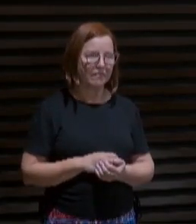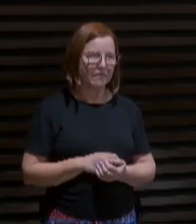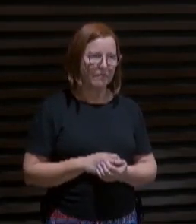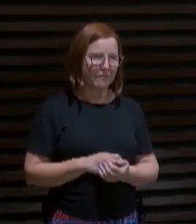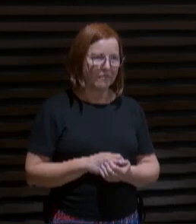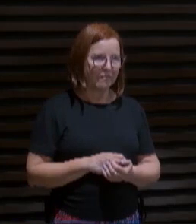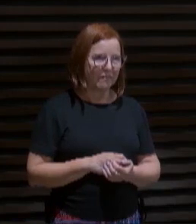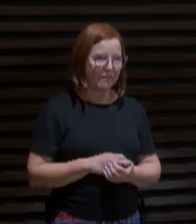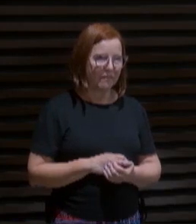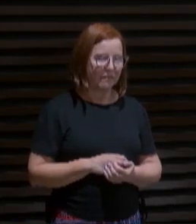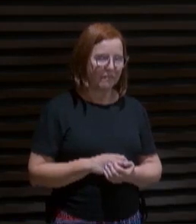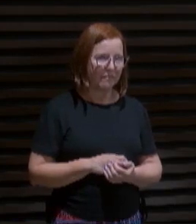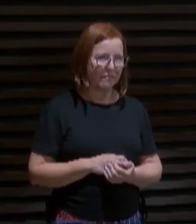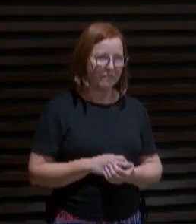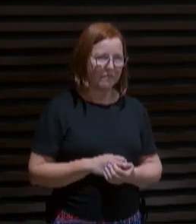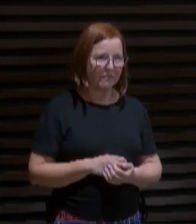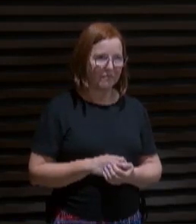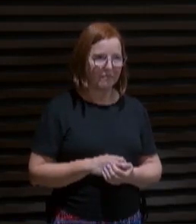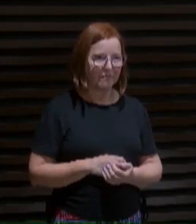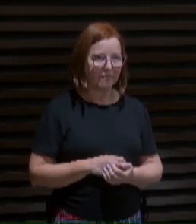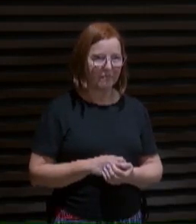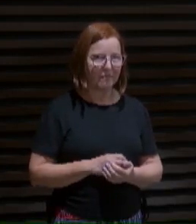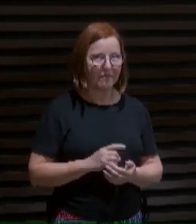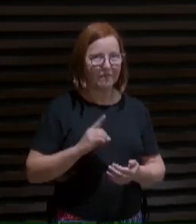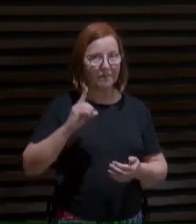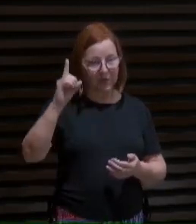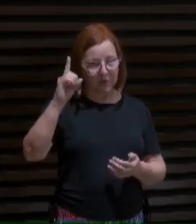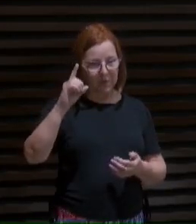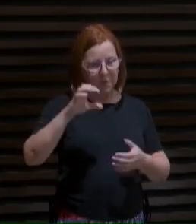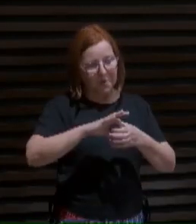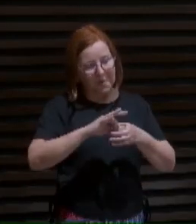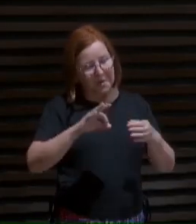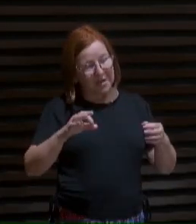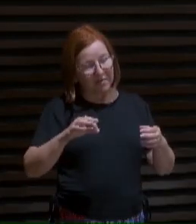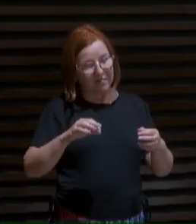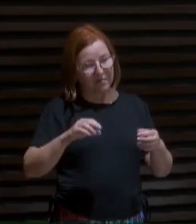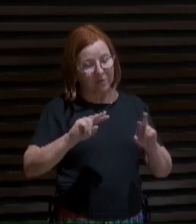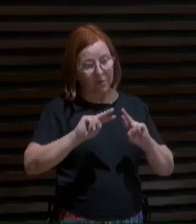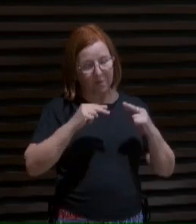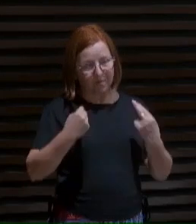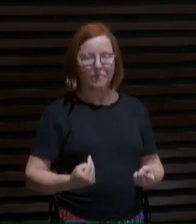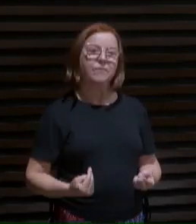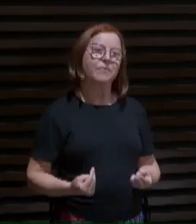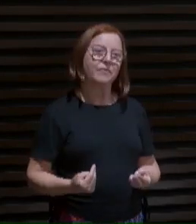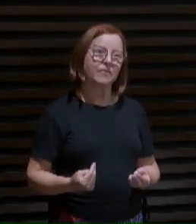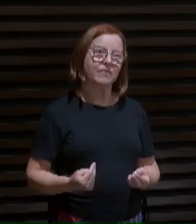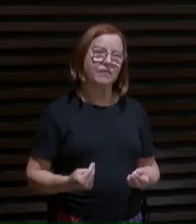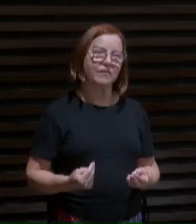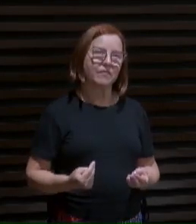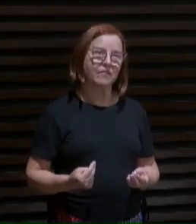E Deus deixou que o homem por 2000 anos andasse nos seus